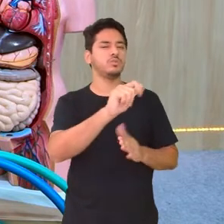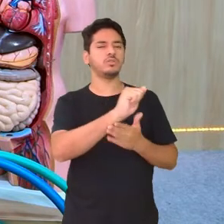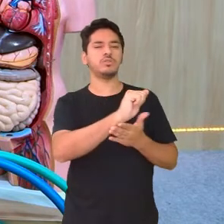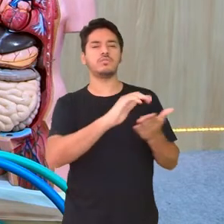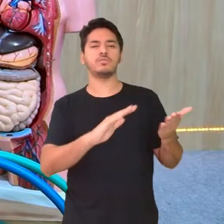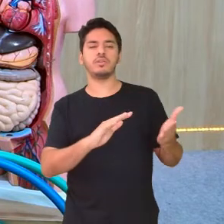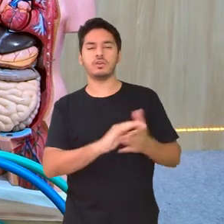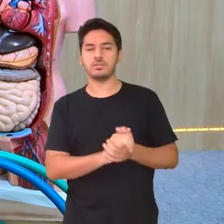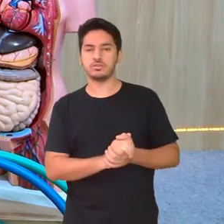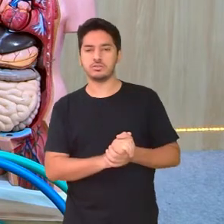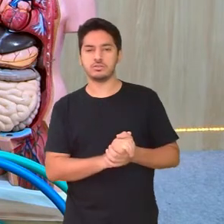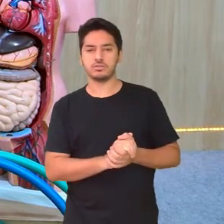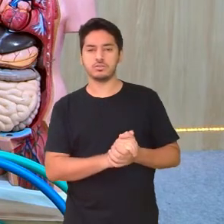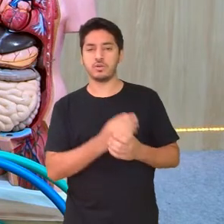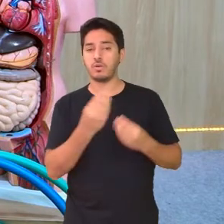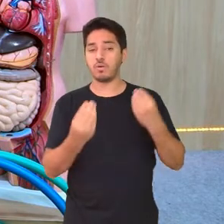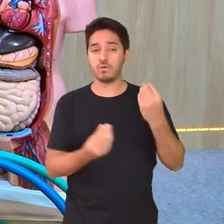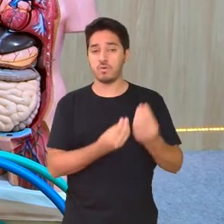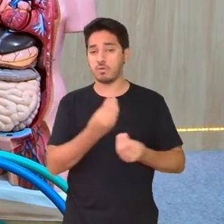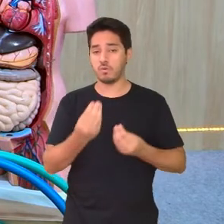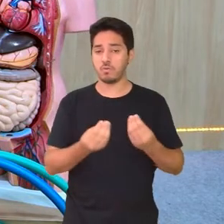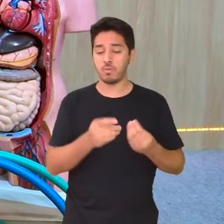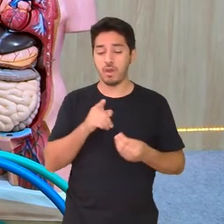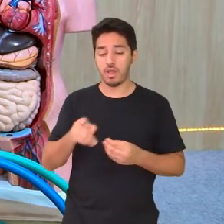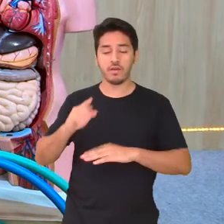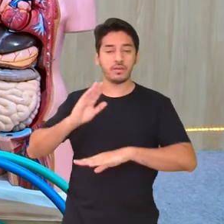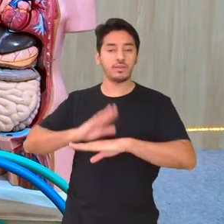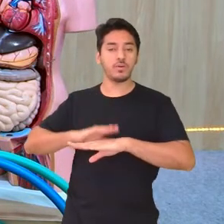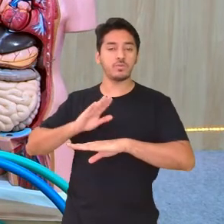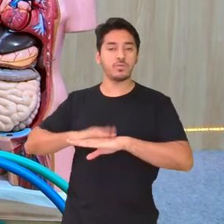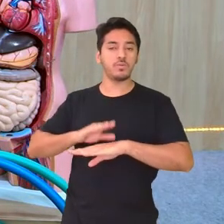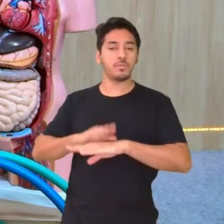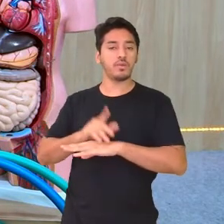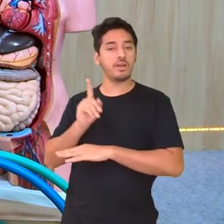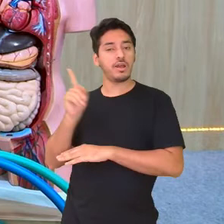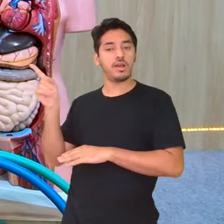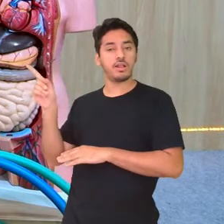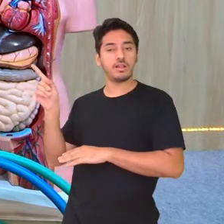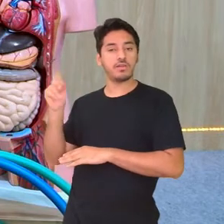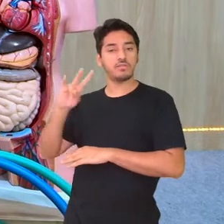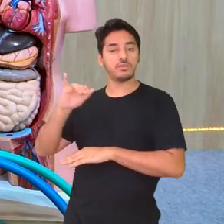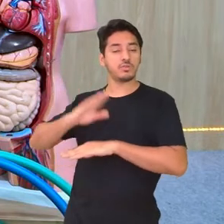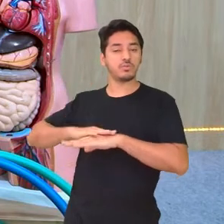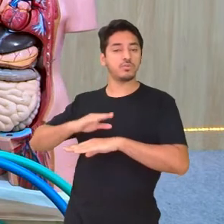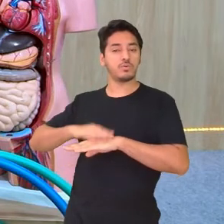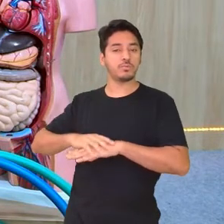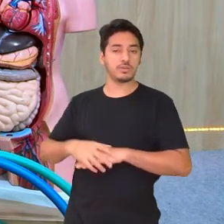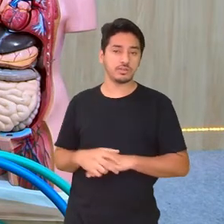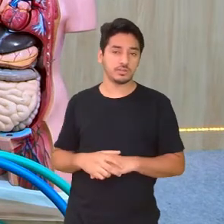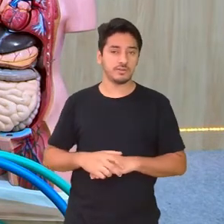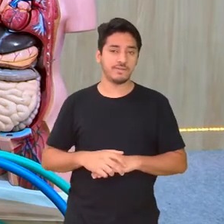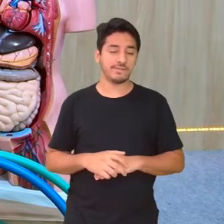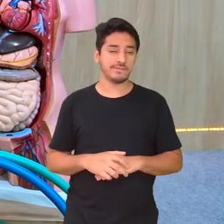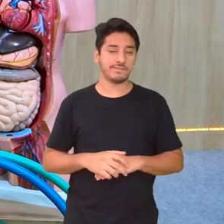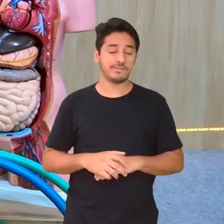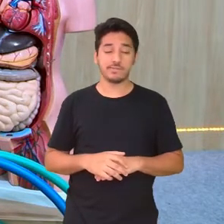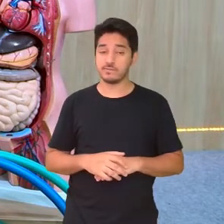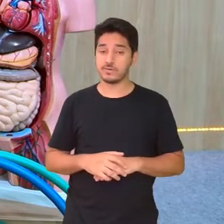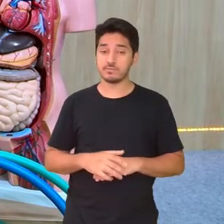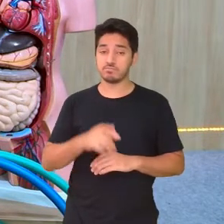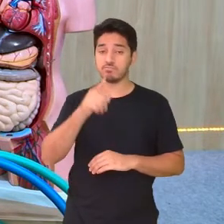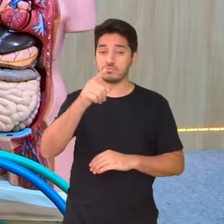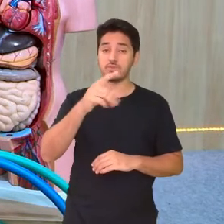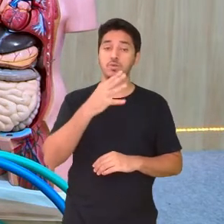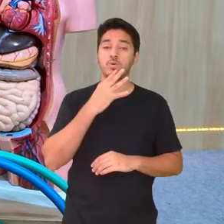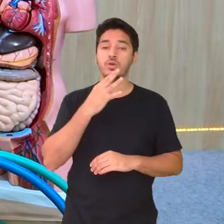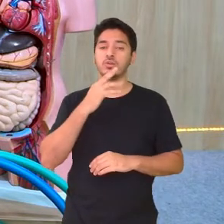Como é que a gente vai dar autonomia para essa estudante ou estudante participar? Então, você que conhece, você